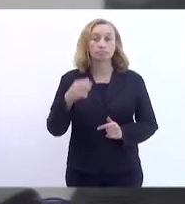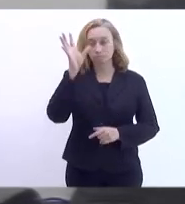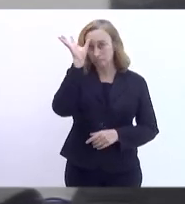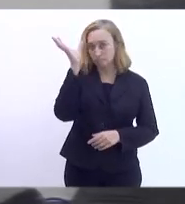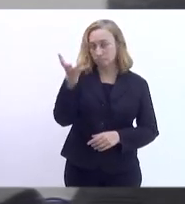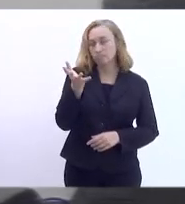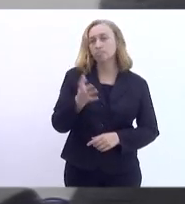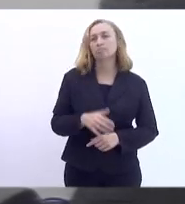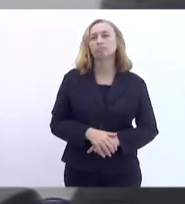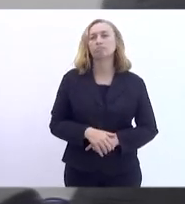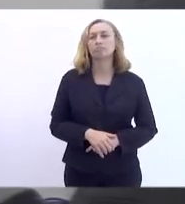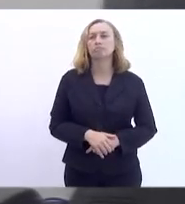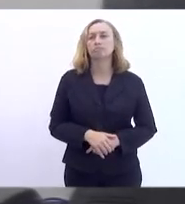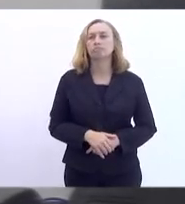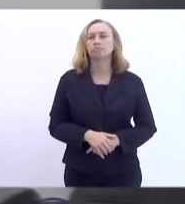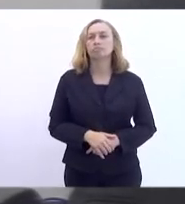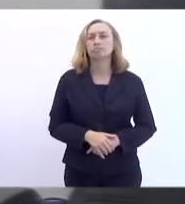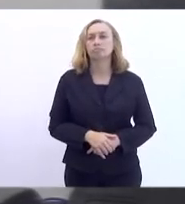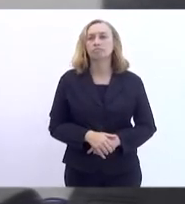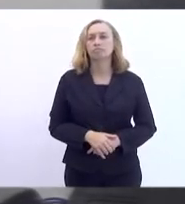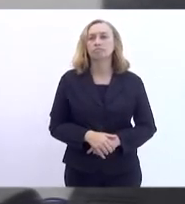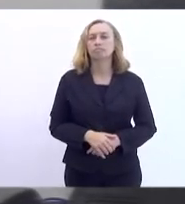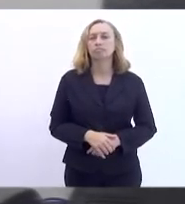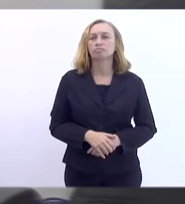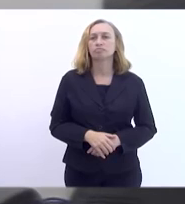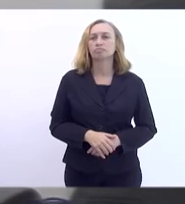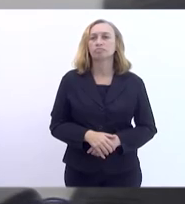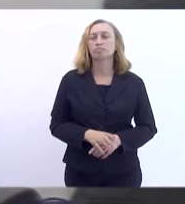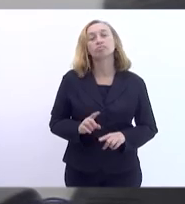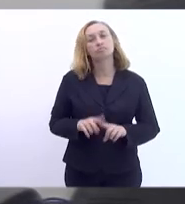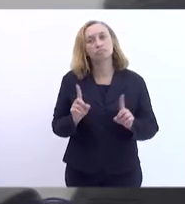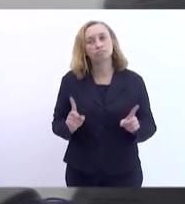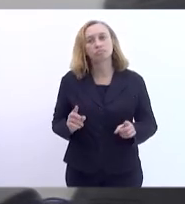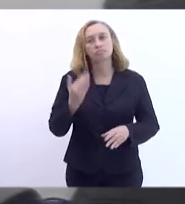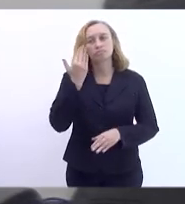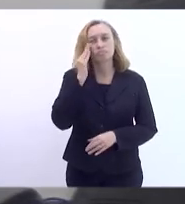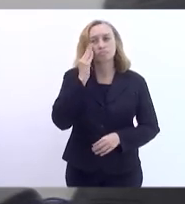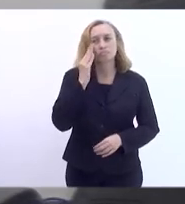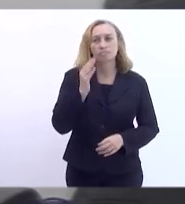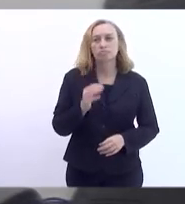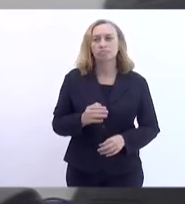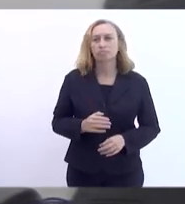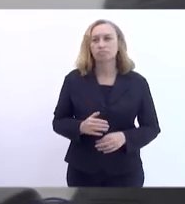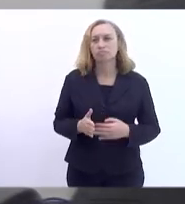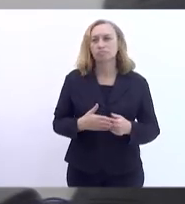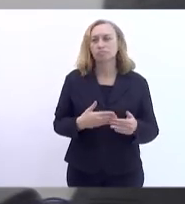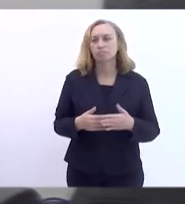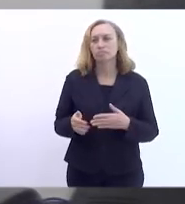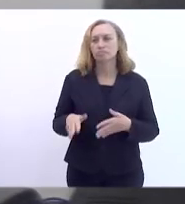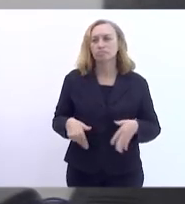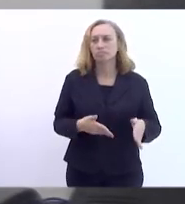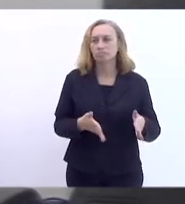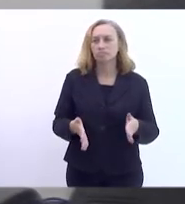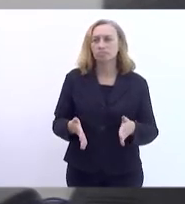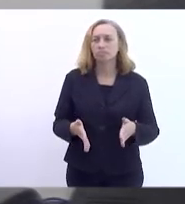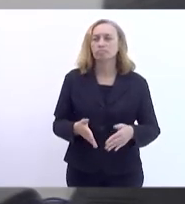resolvido e que terá que ser de alguma maneira antecipado mas eu entendo o que Qualquer caminho que seja